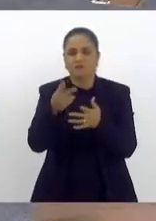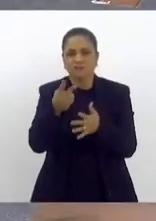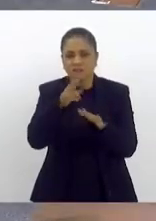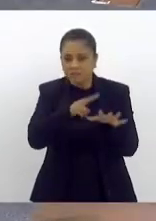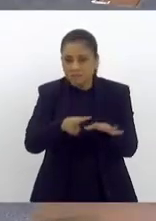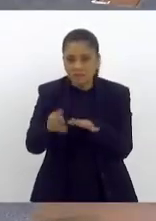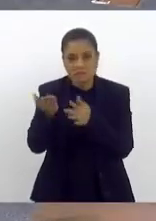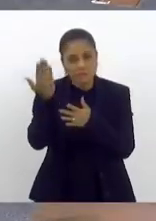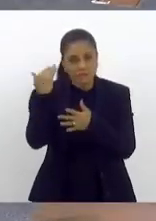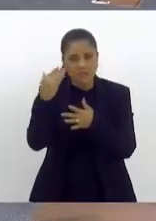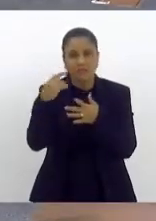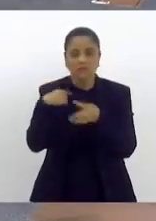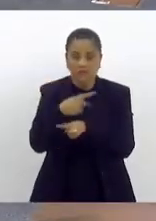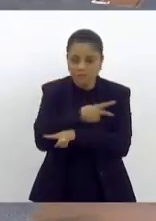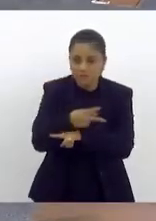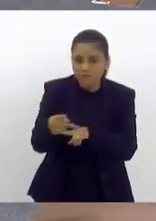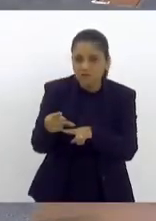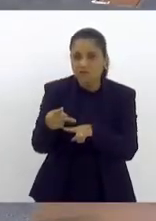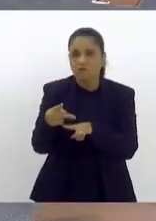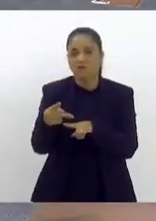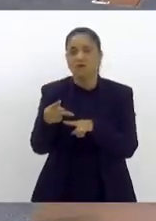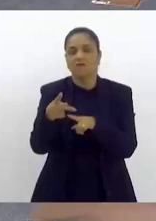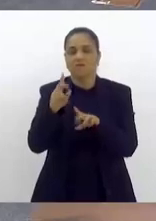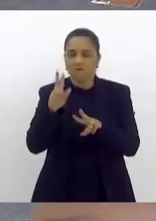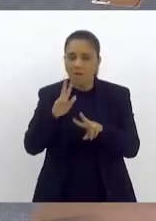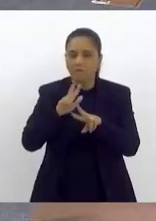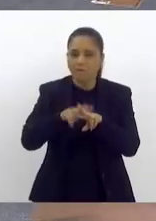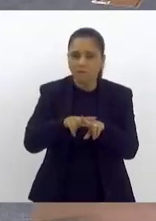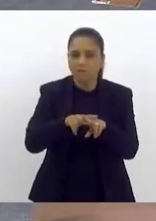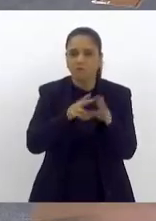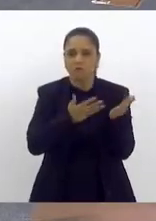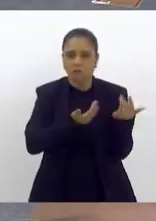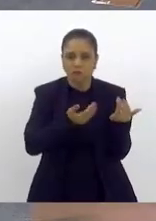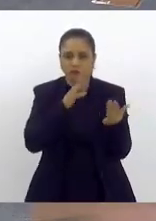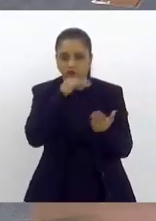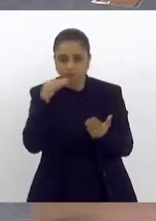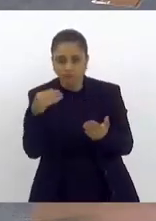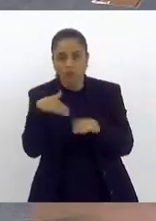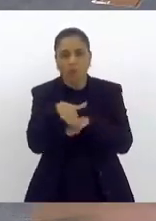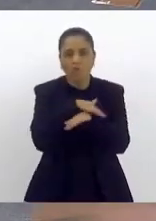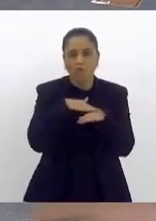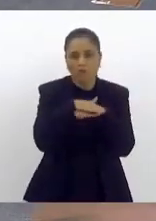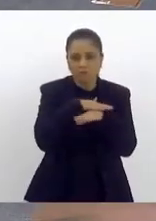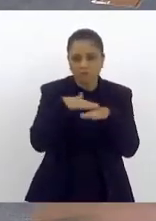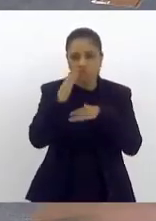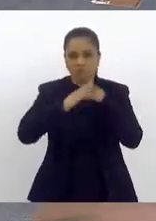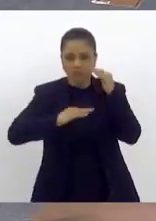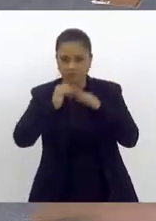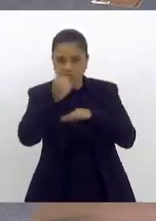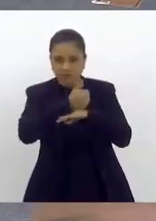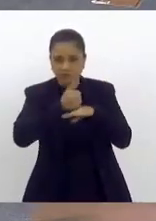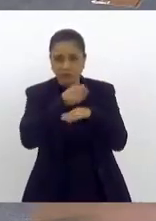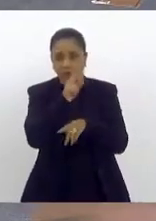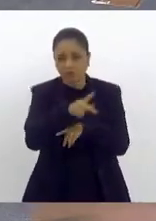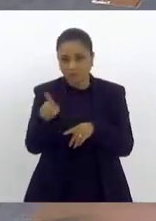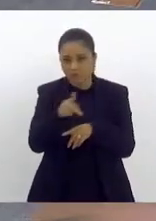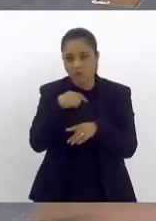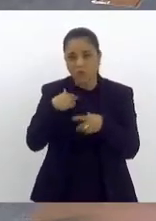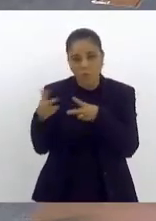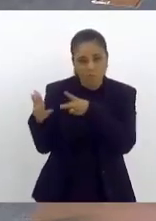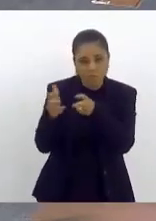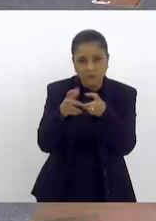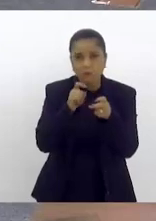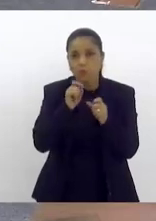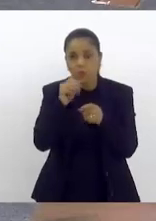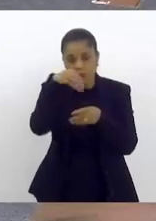as escolas onde houve apreensão de adolescentes, conversei com os profissionais. Sabe uma característica, deputada Tia Ju, que a gente viu em todas